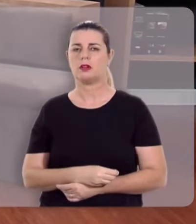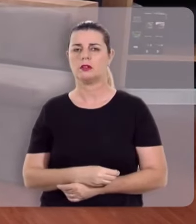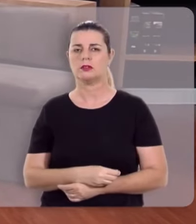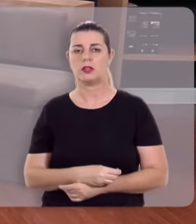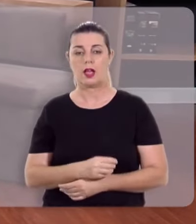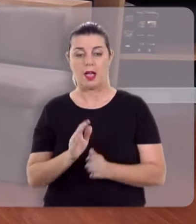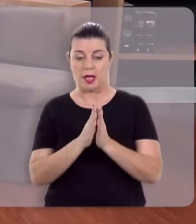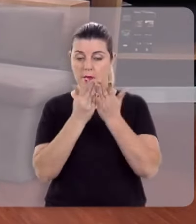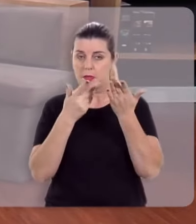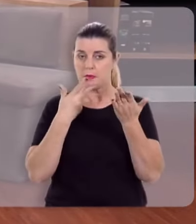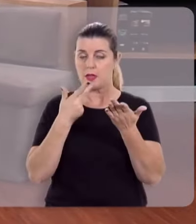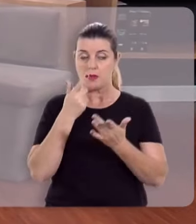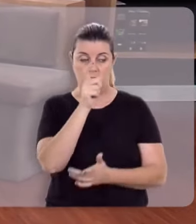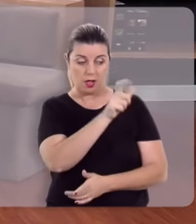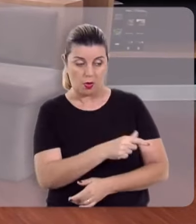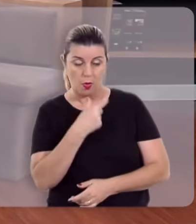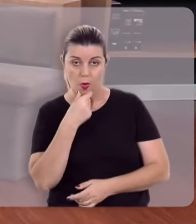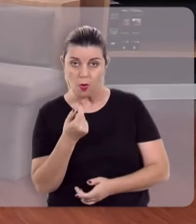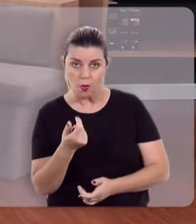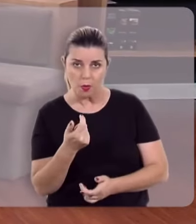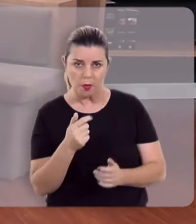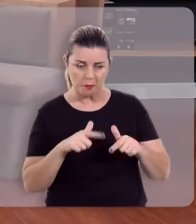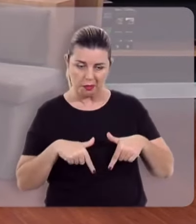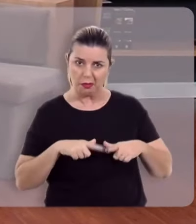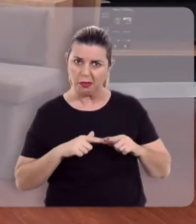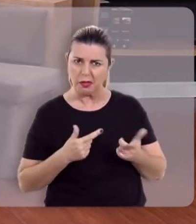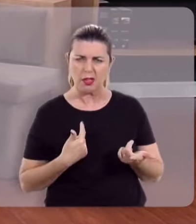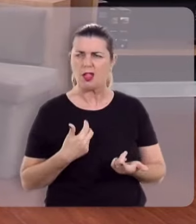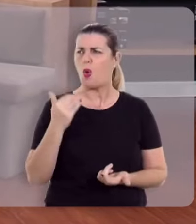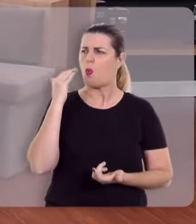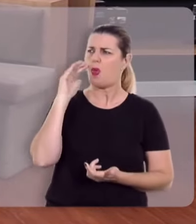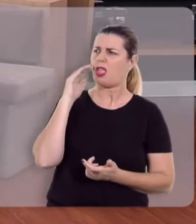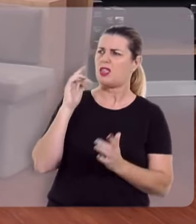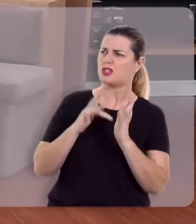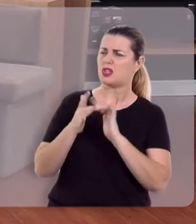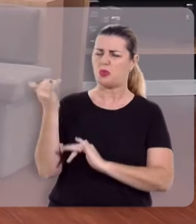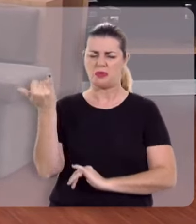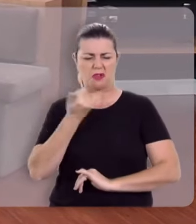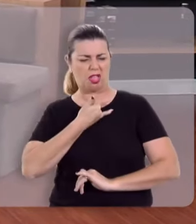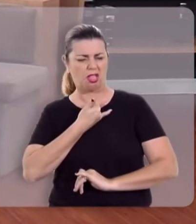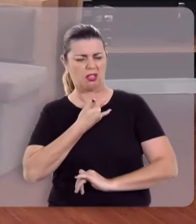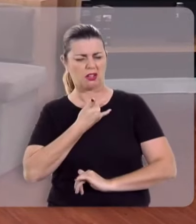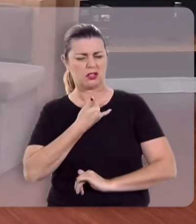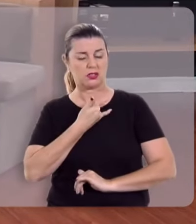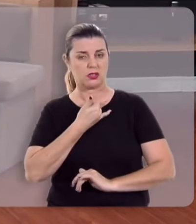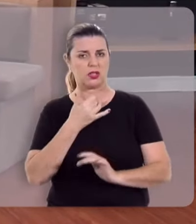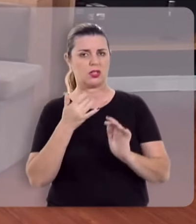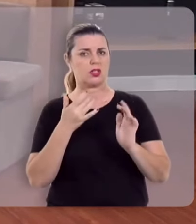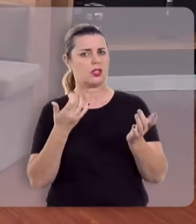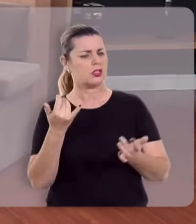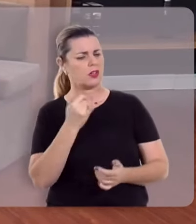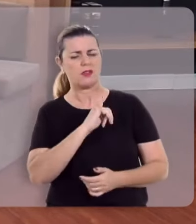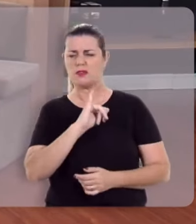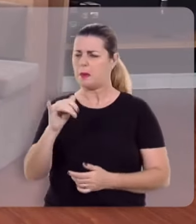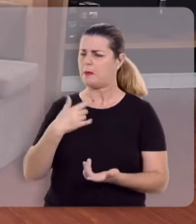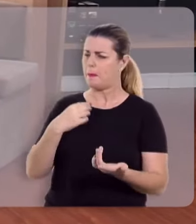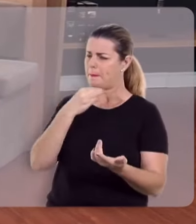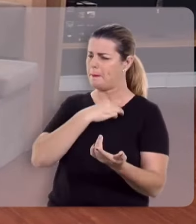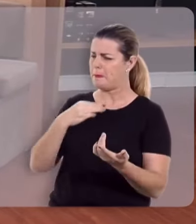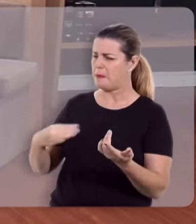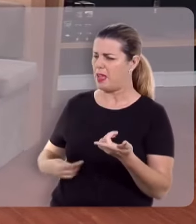Diz a Bíblia que Nicodemus continuou não entendendo o que Jesus estava falando para ele. Jesus disse, Nicodemus, você é mestre de Israel